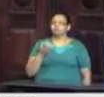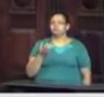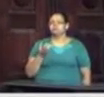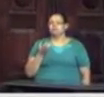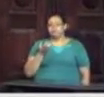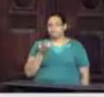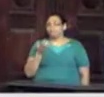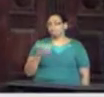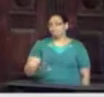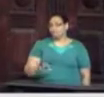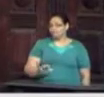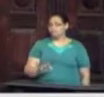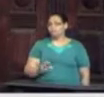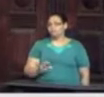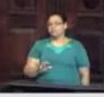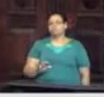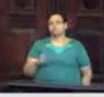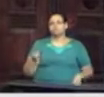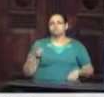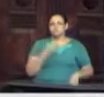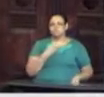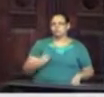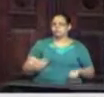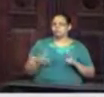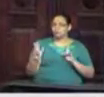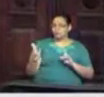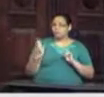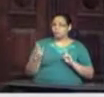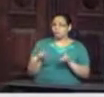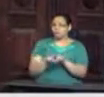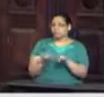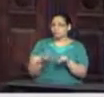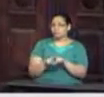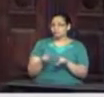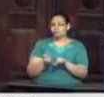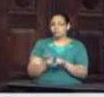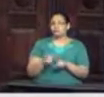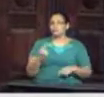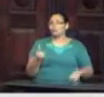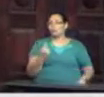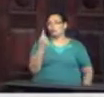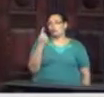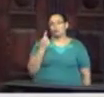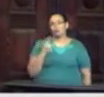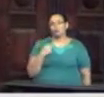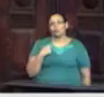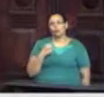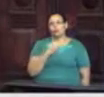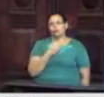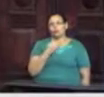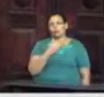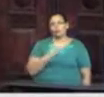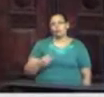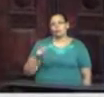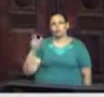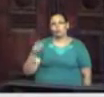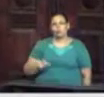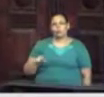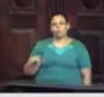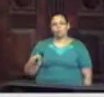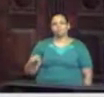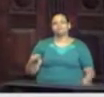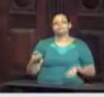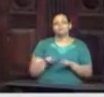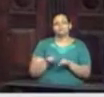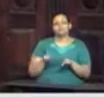queira, governo também. O governo do Estado não é exercido único e exclusivo pelo Executivo. Ele é exercido